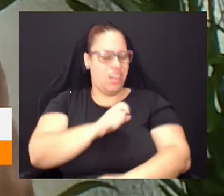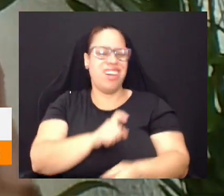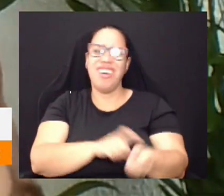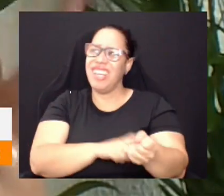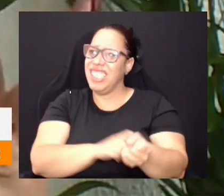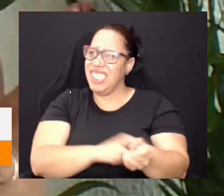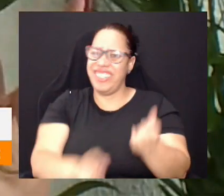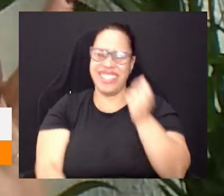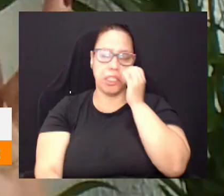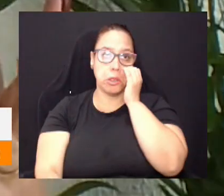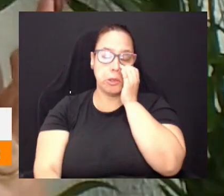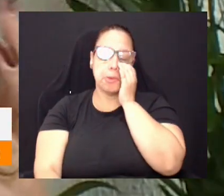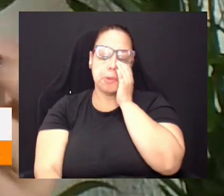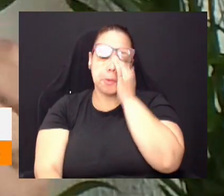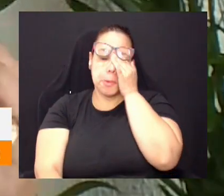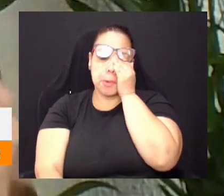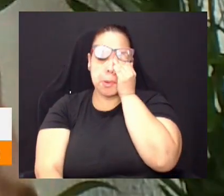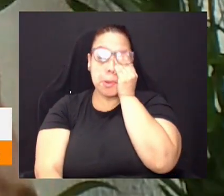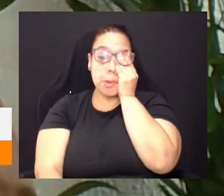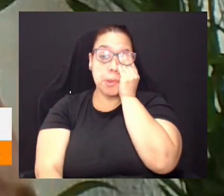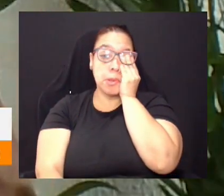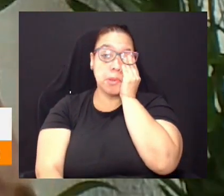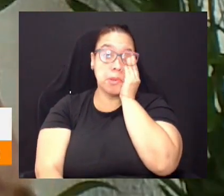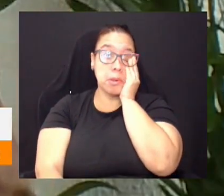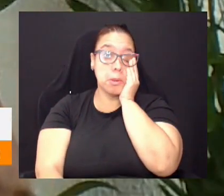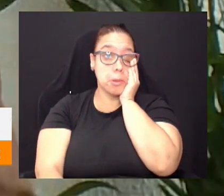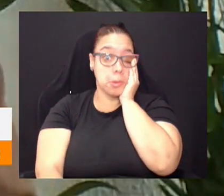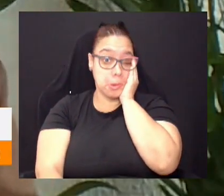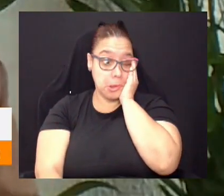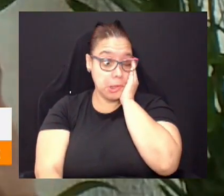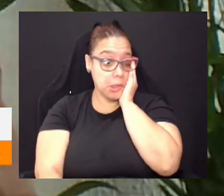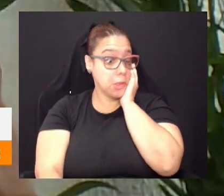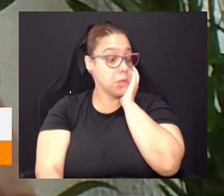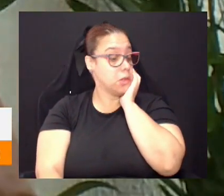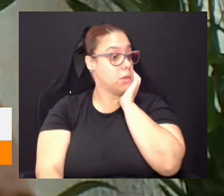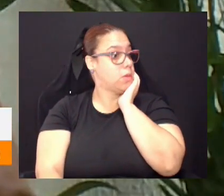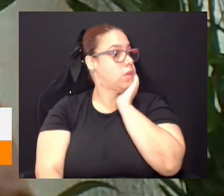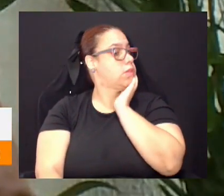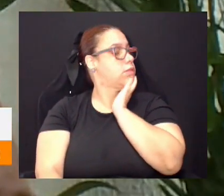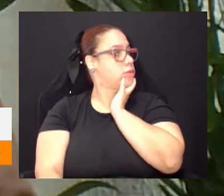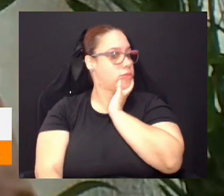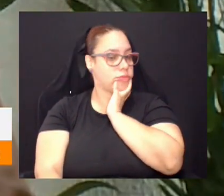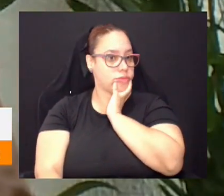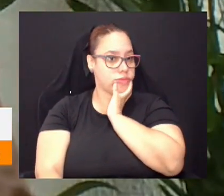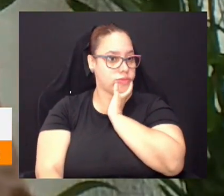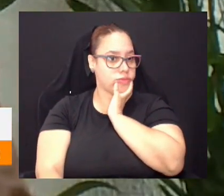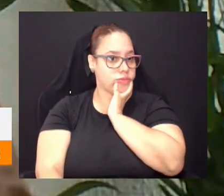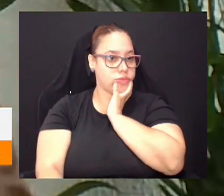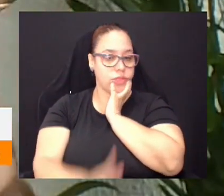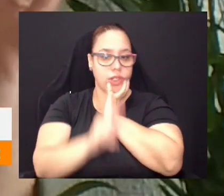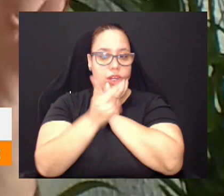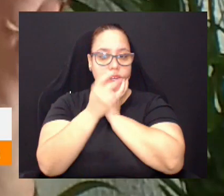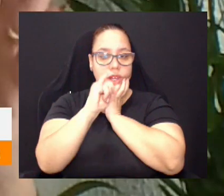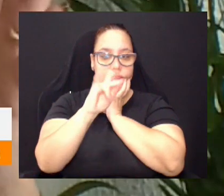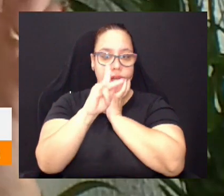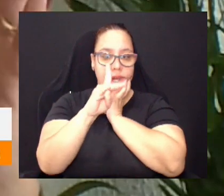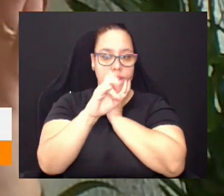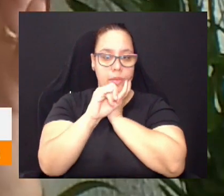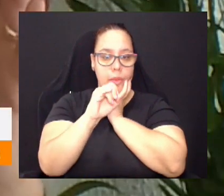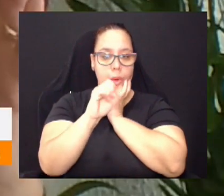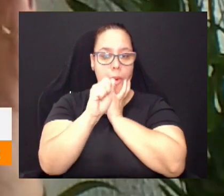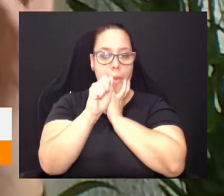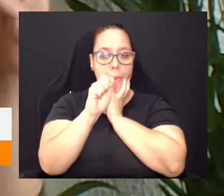às vezes, de tanto ficar hiperativado, ele passa, às vezes, a ficar hipoativado. É como se tivesse uma